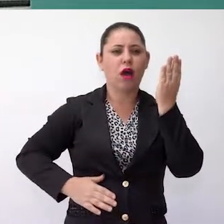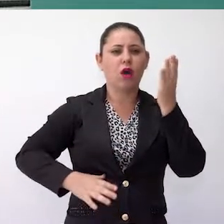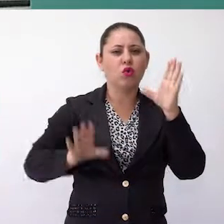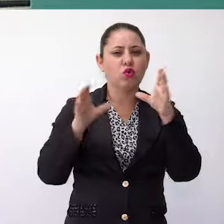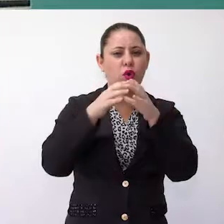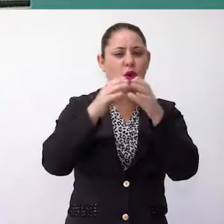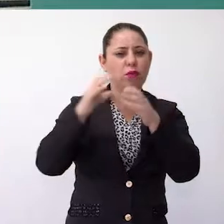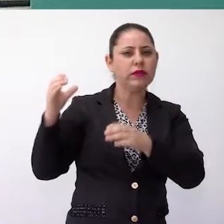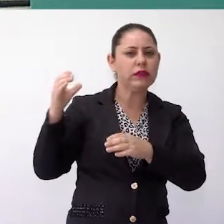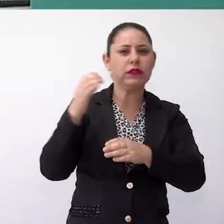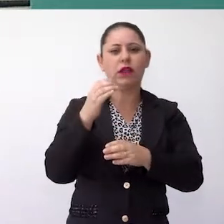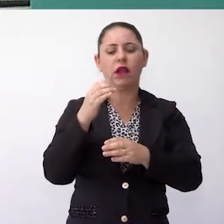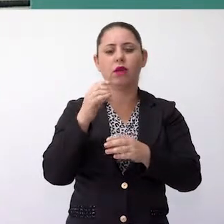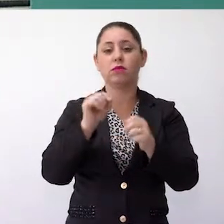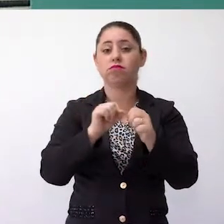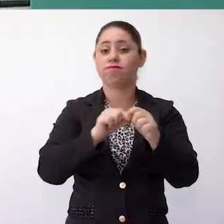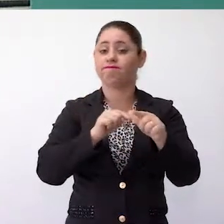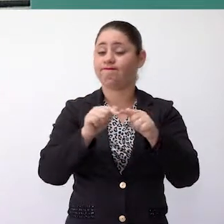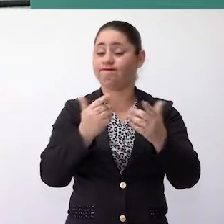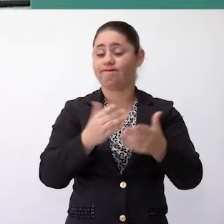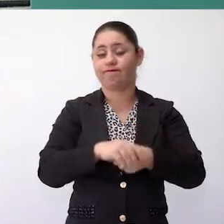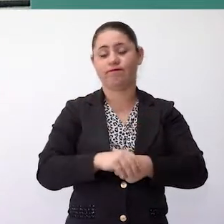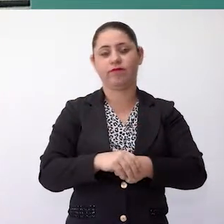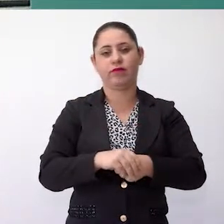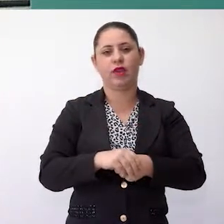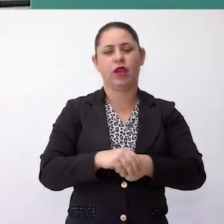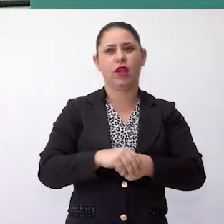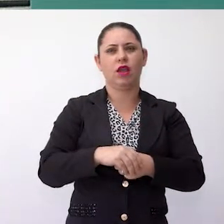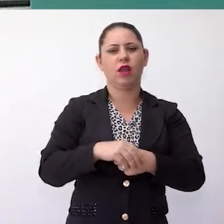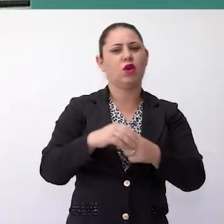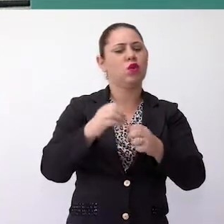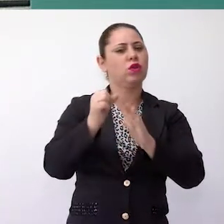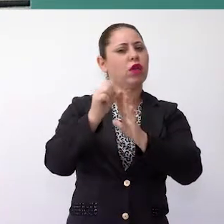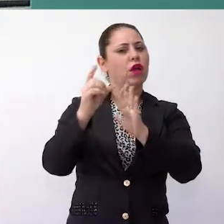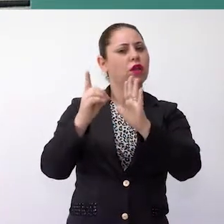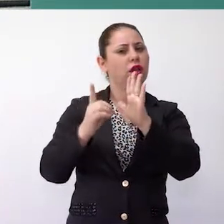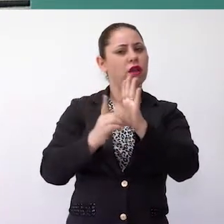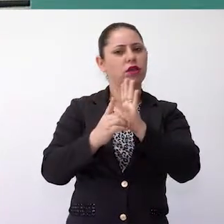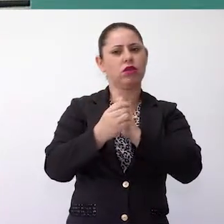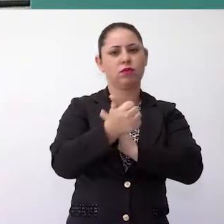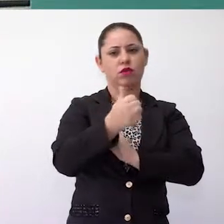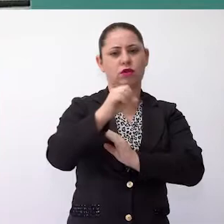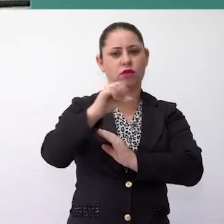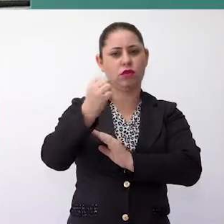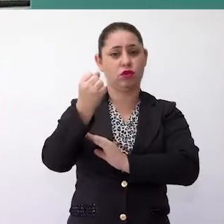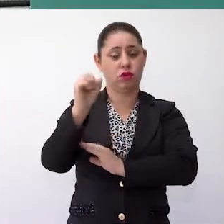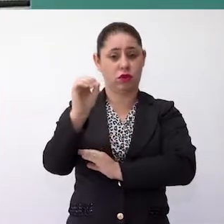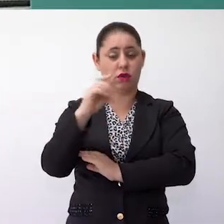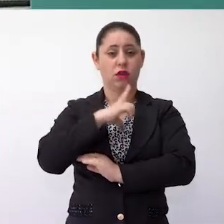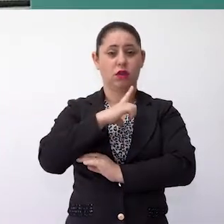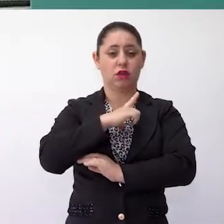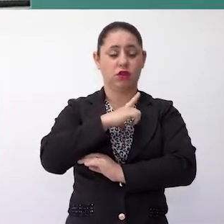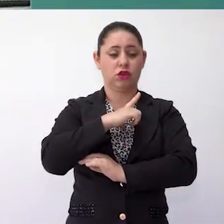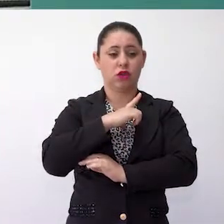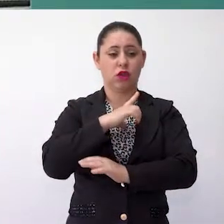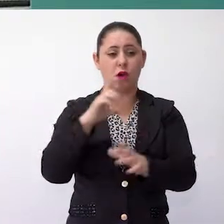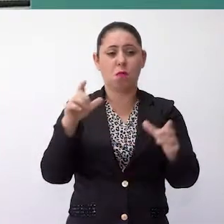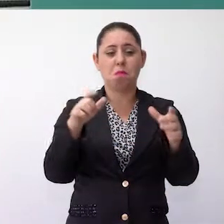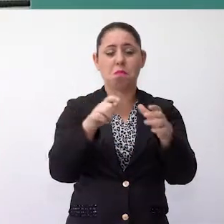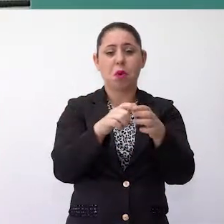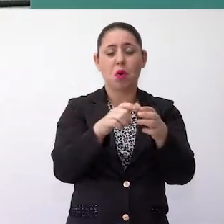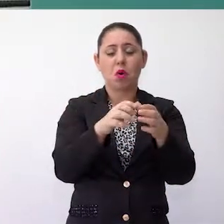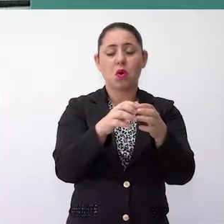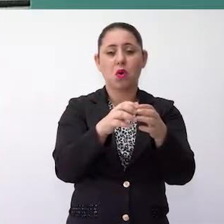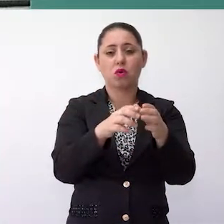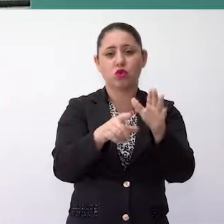que atuam na fronteira hoje. Antes nós tínhamos, na década de 80, os pequenos traficantes trazendo pequenas quantidades de droga, introduzindo. Hoje nós